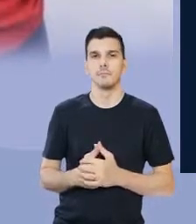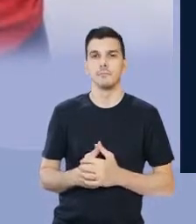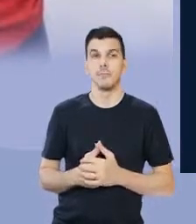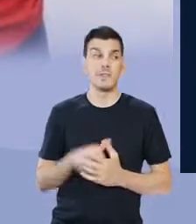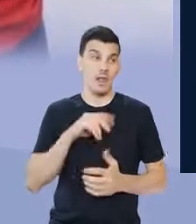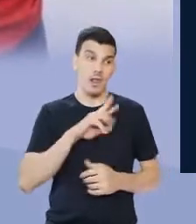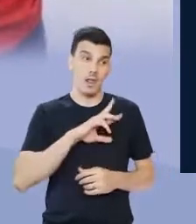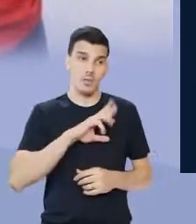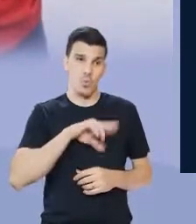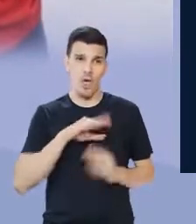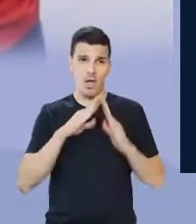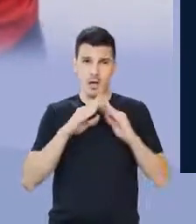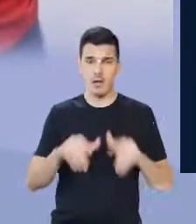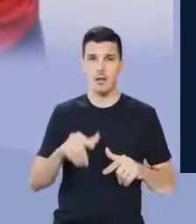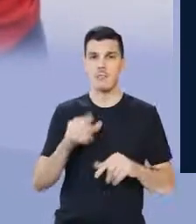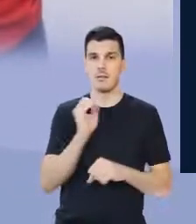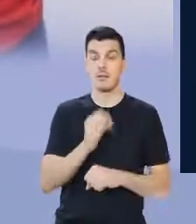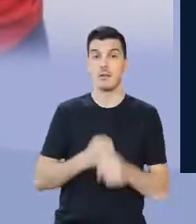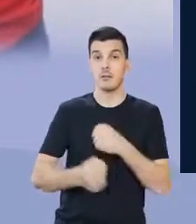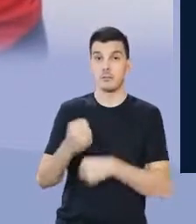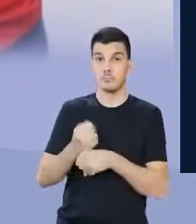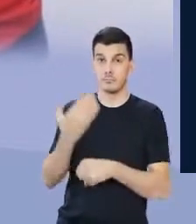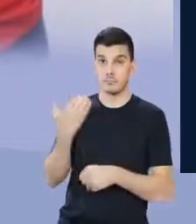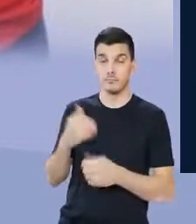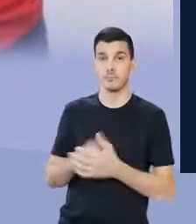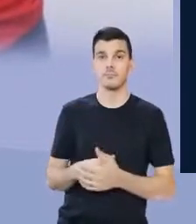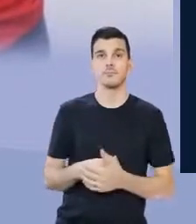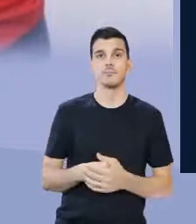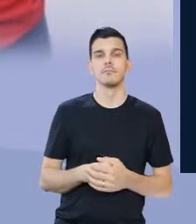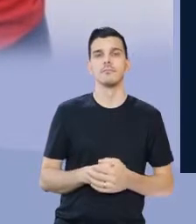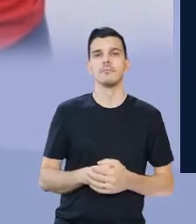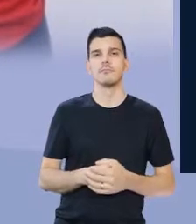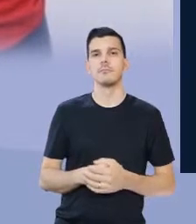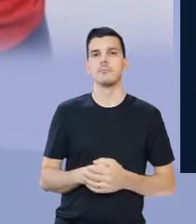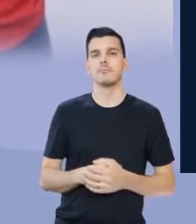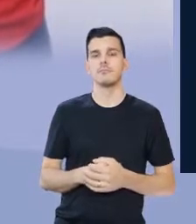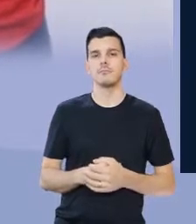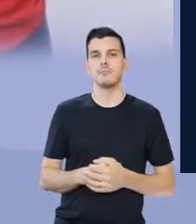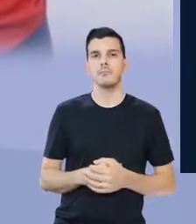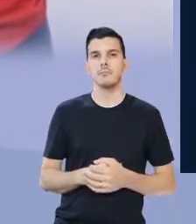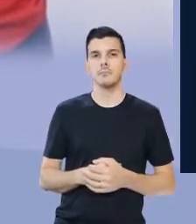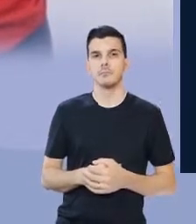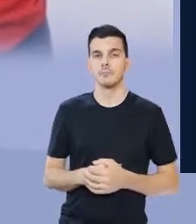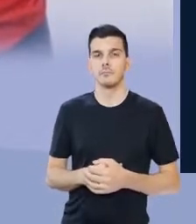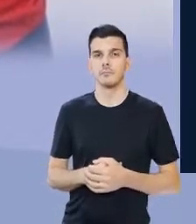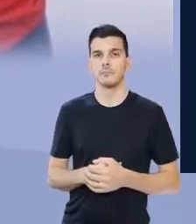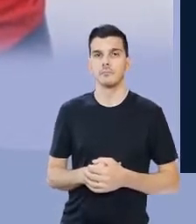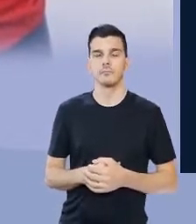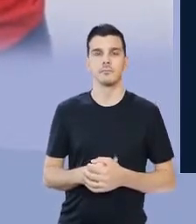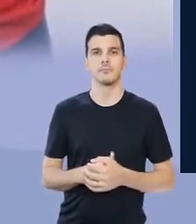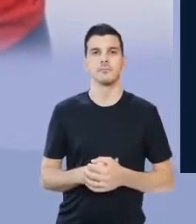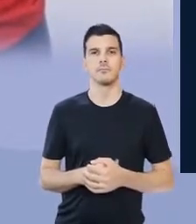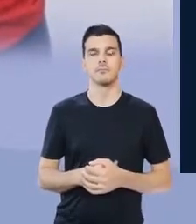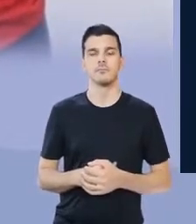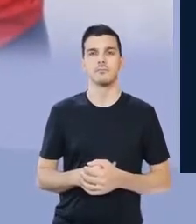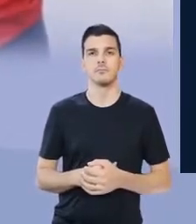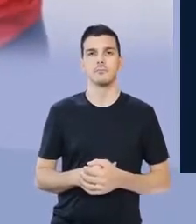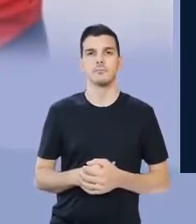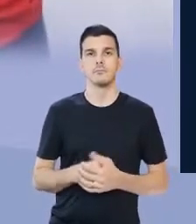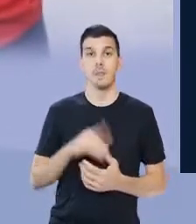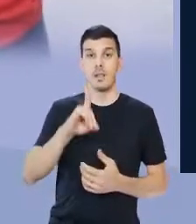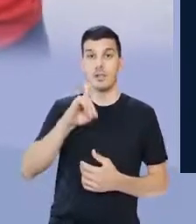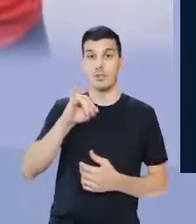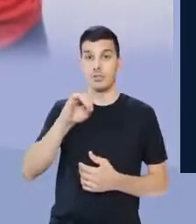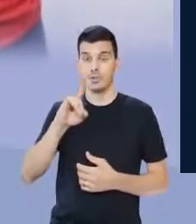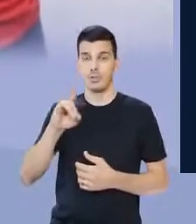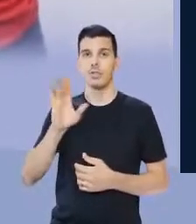não morou no ano passado, she didn't live. Tá vendo que não tem o did, porque a gente não põe esse verbo mais no passado. O